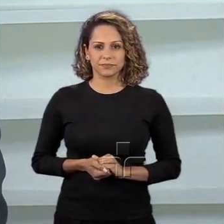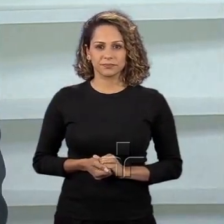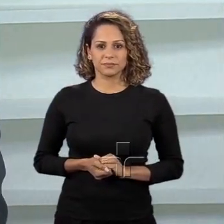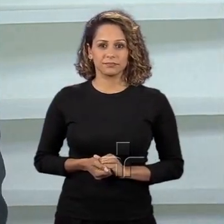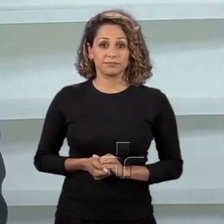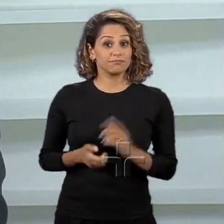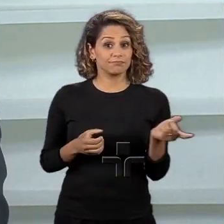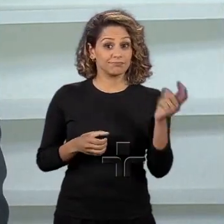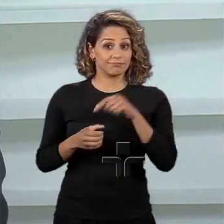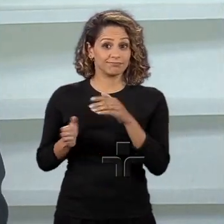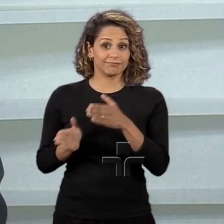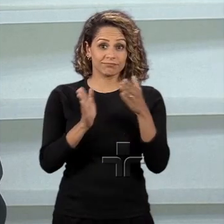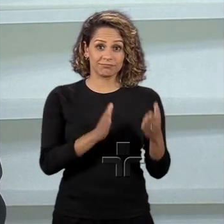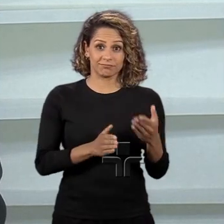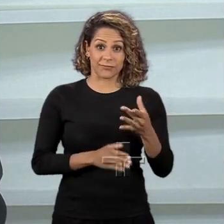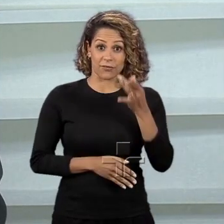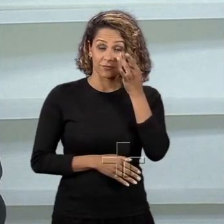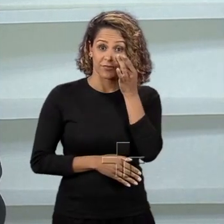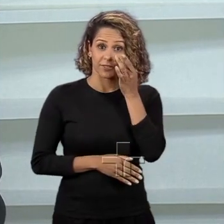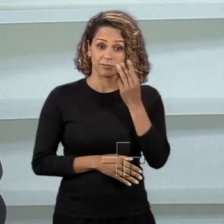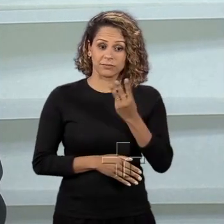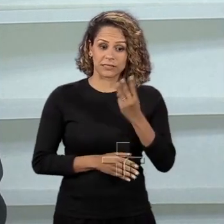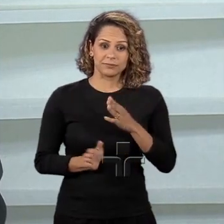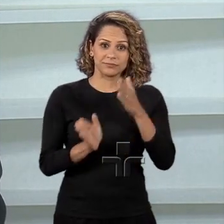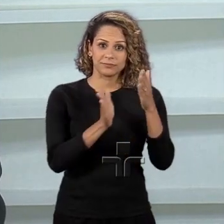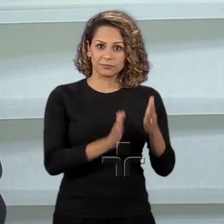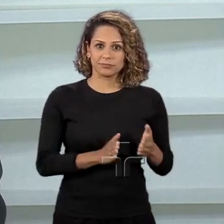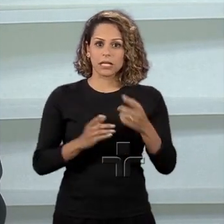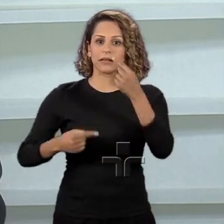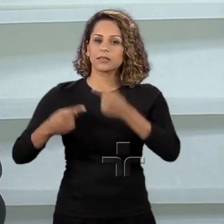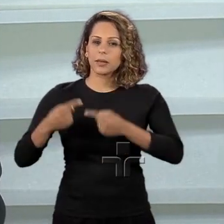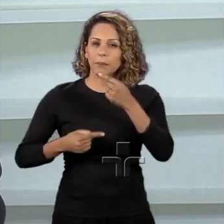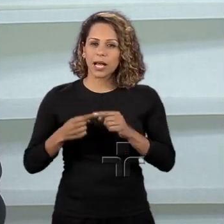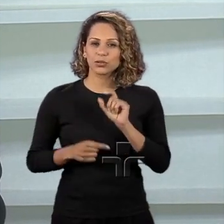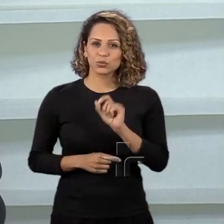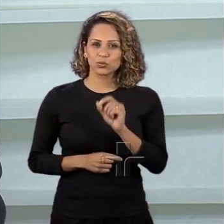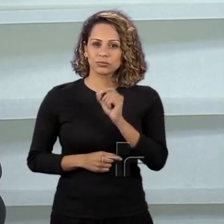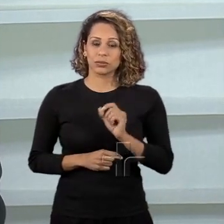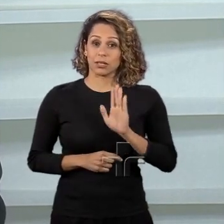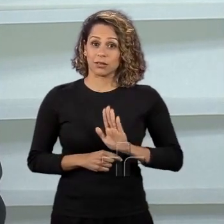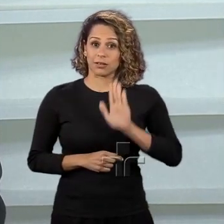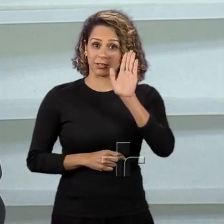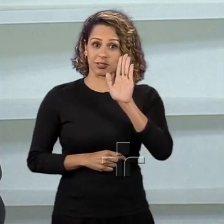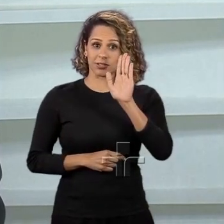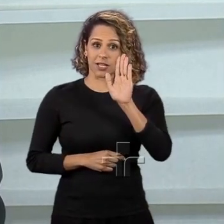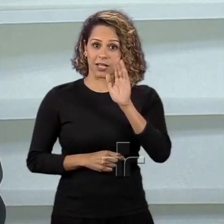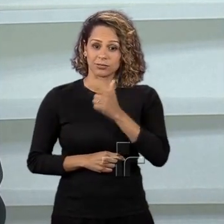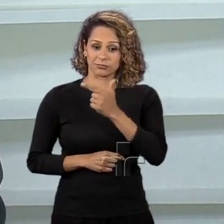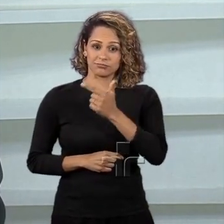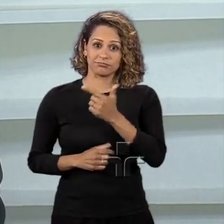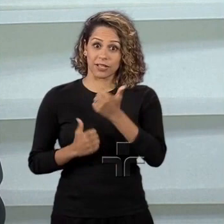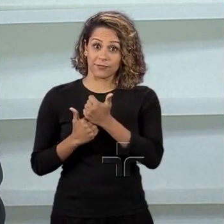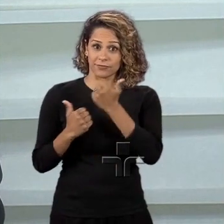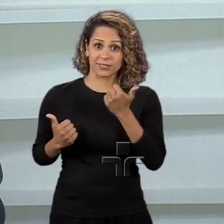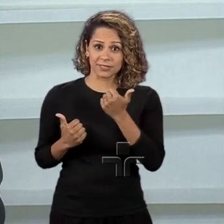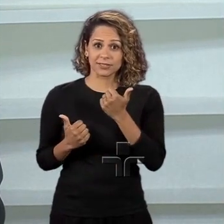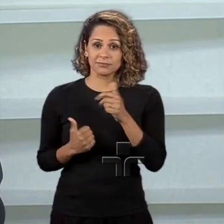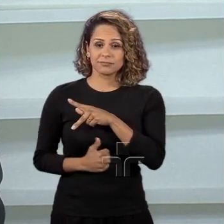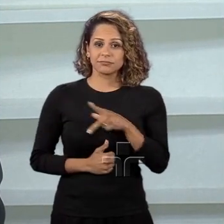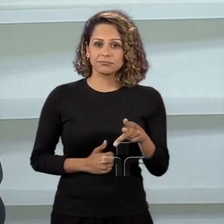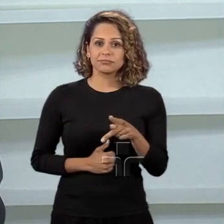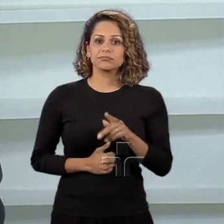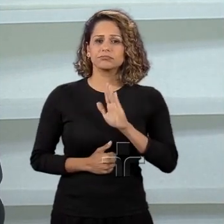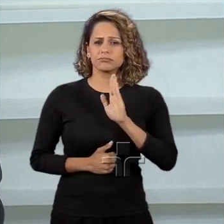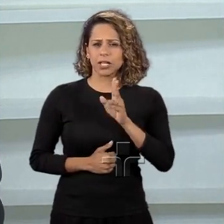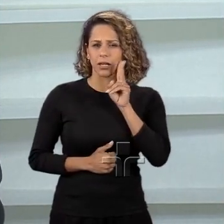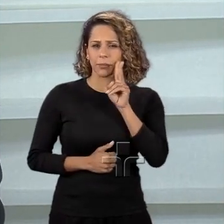Estamos de volta ao vivo para o terceiro bloco do debate entre os candidatos a vice-presidente. Lembramos que, embora tenhamos